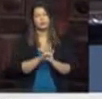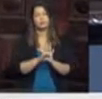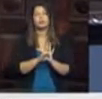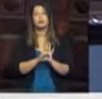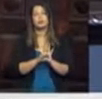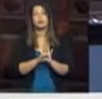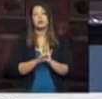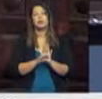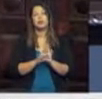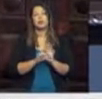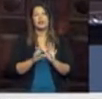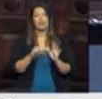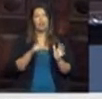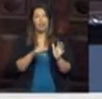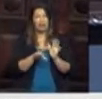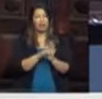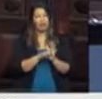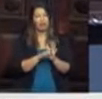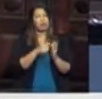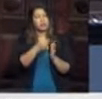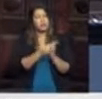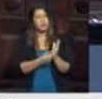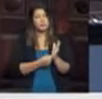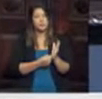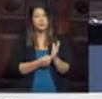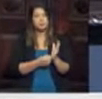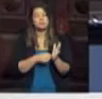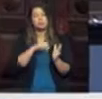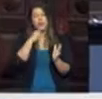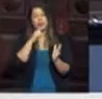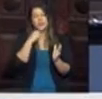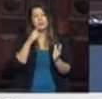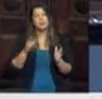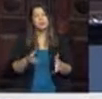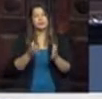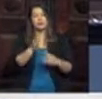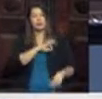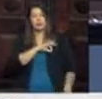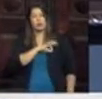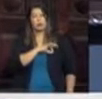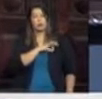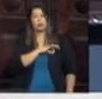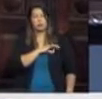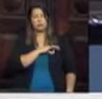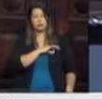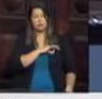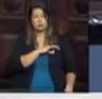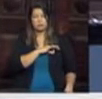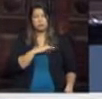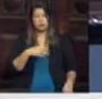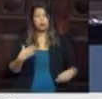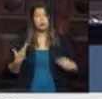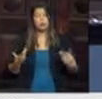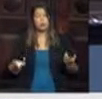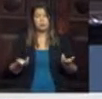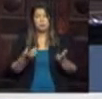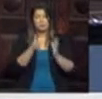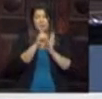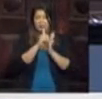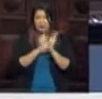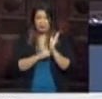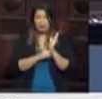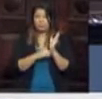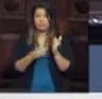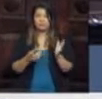é um instrumento necessário para dar incentivo fiscal. Muito menos decreto.